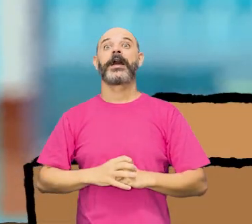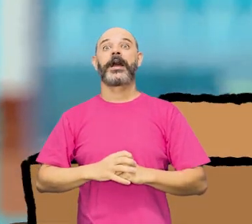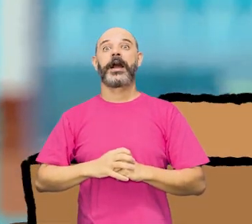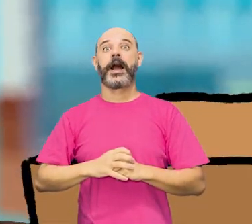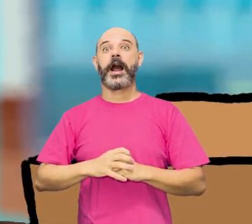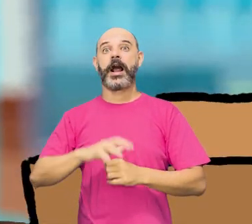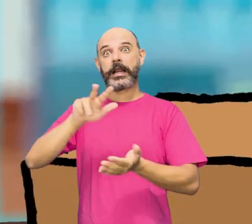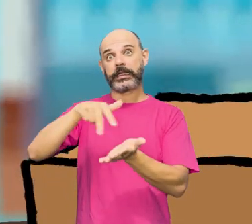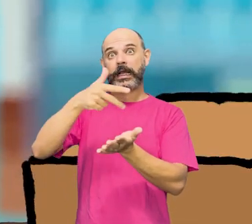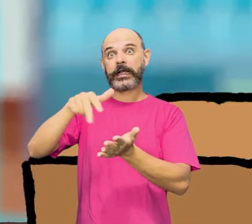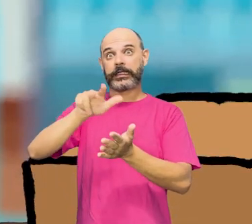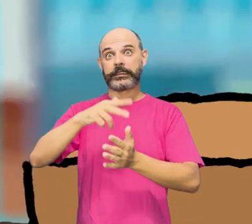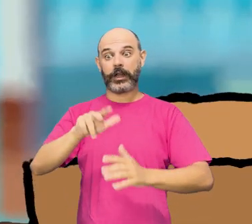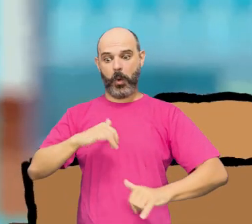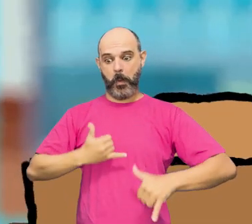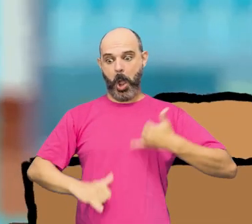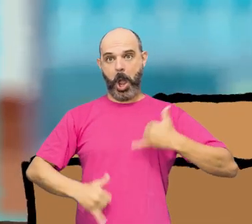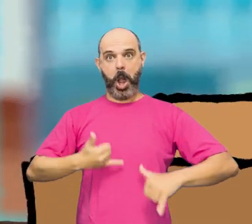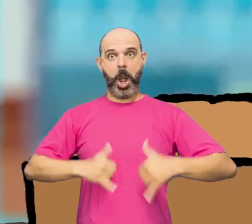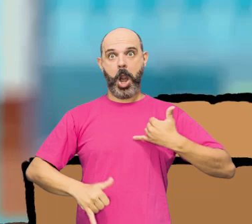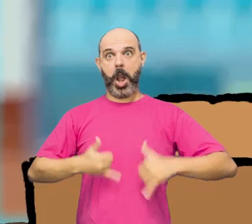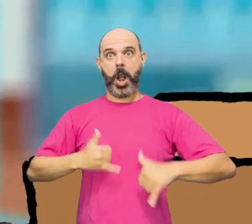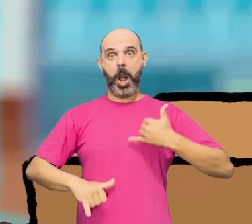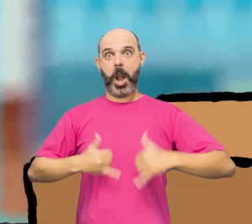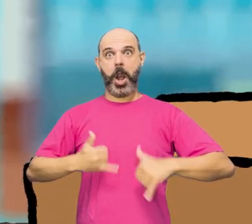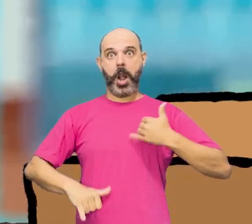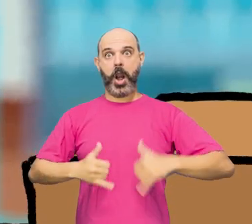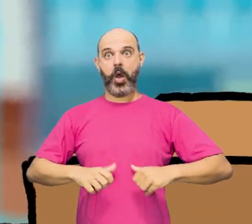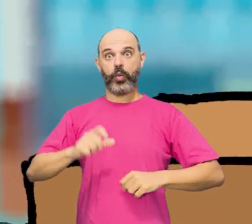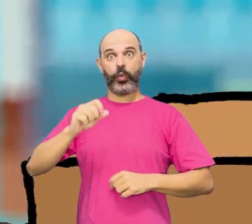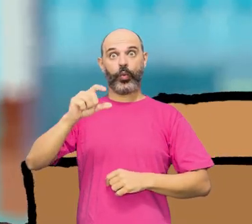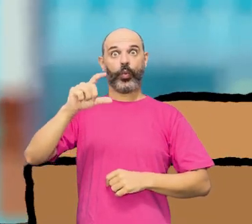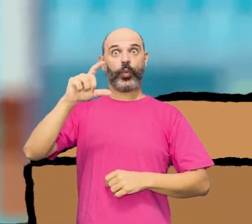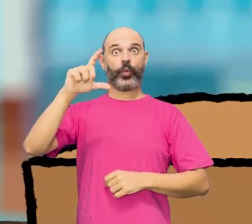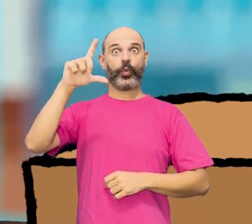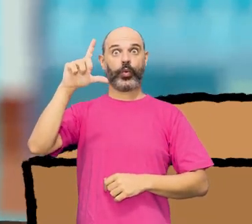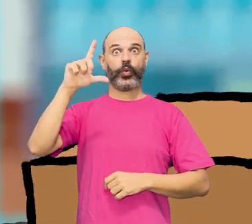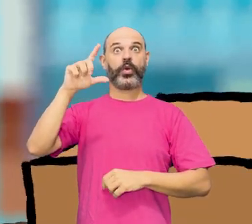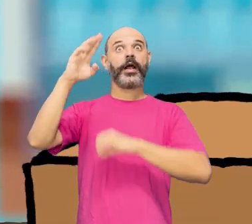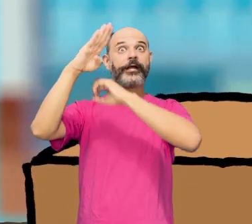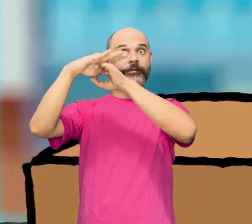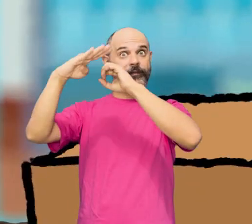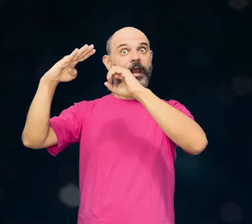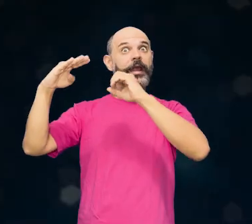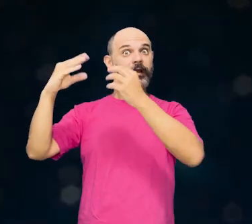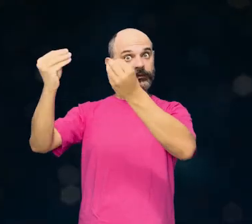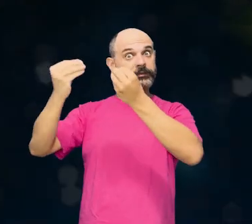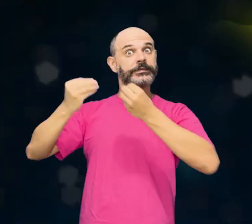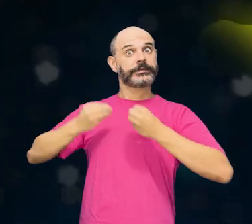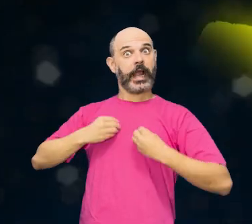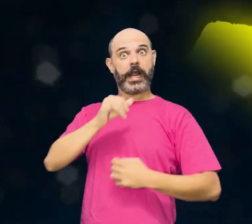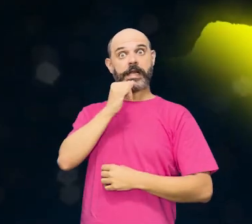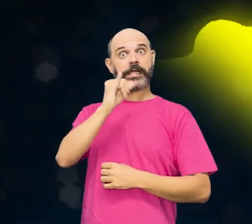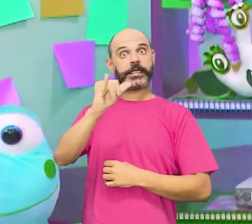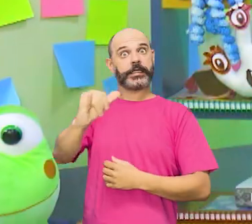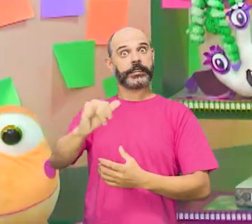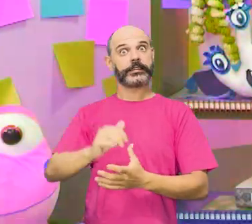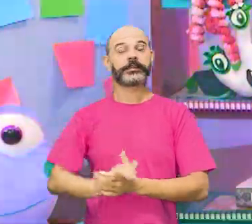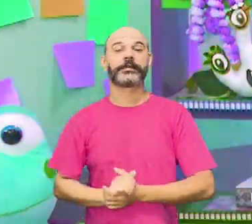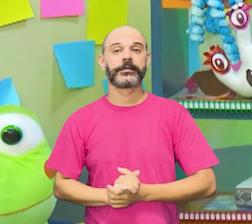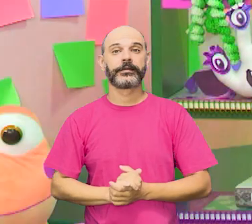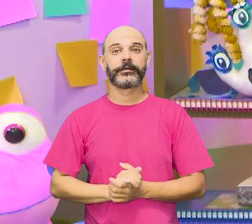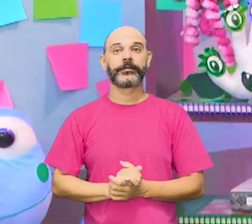de recarregar. E recarregam as energias com energia que é enviada lá de Vênus.